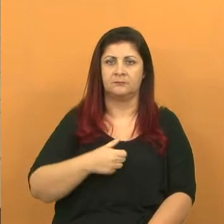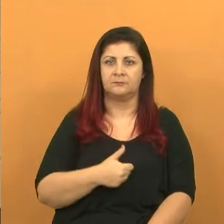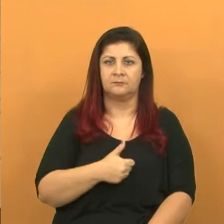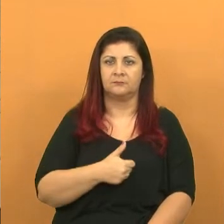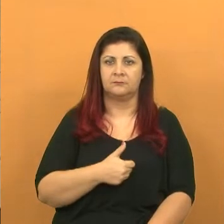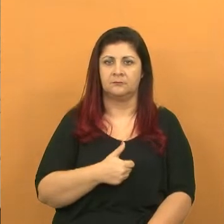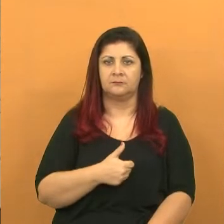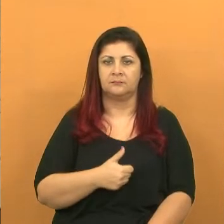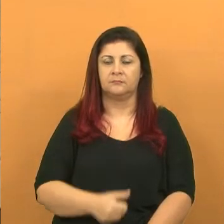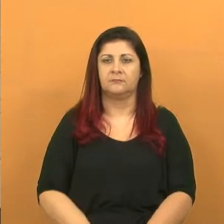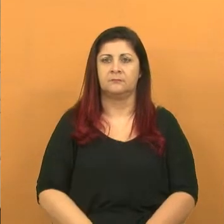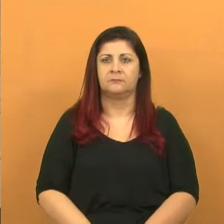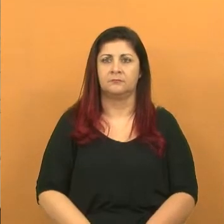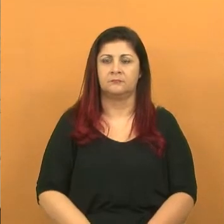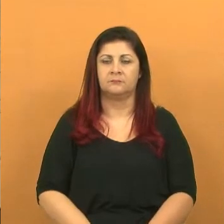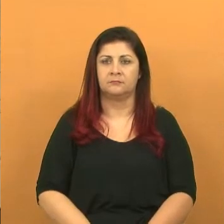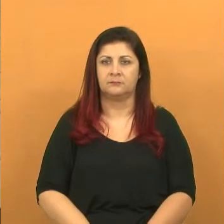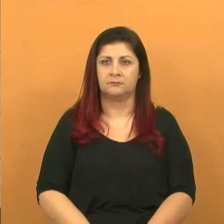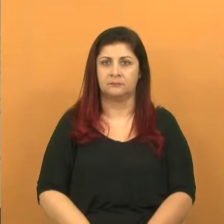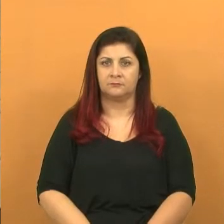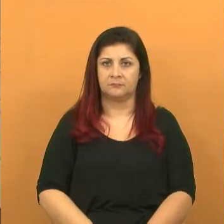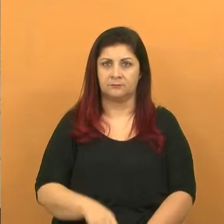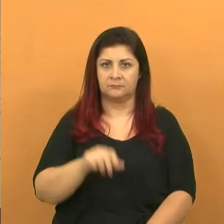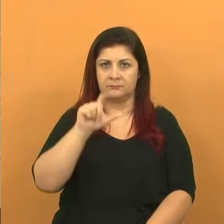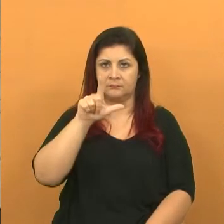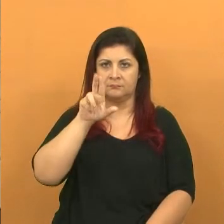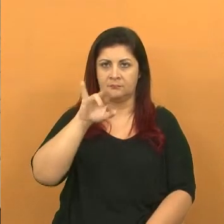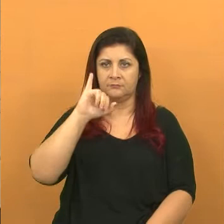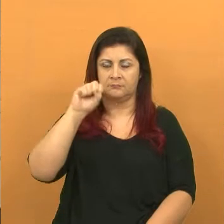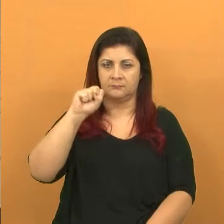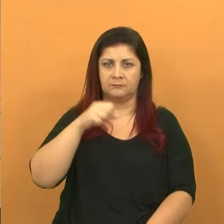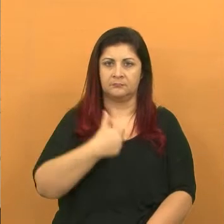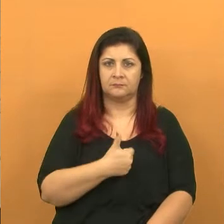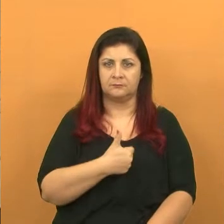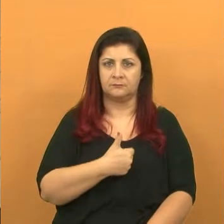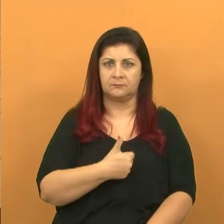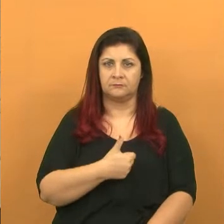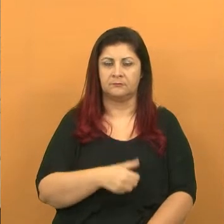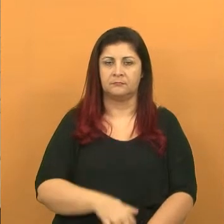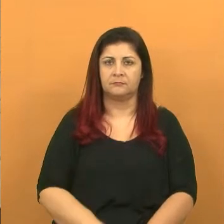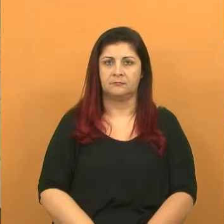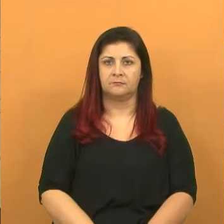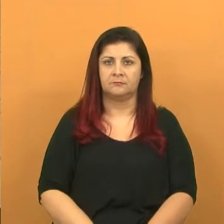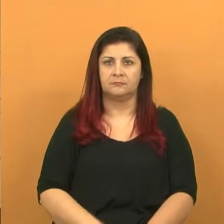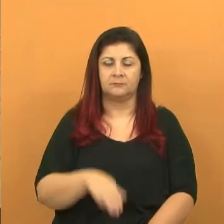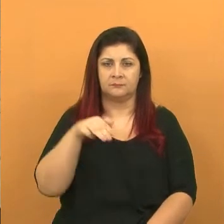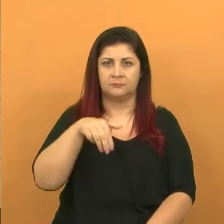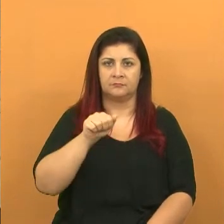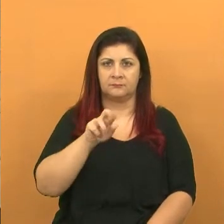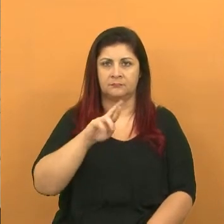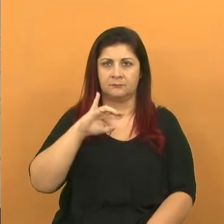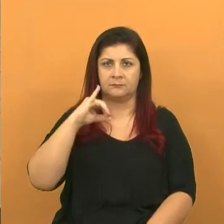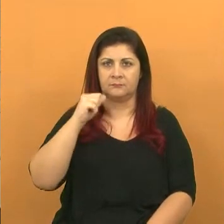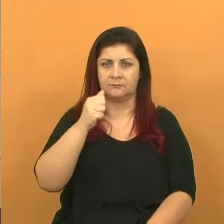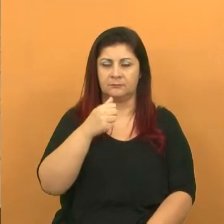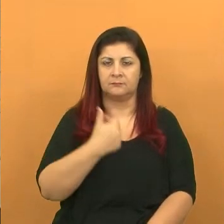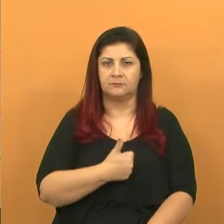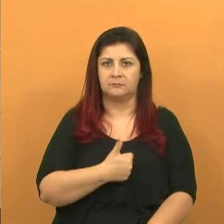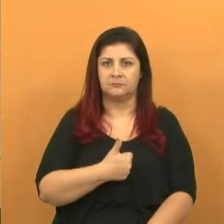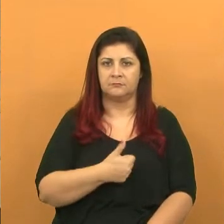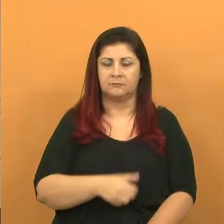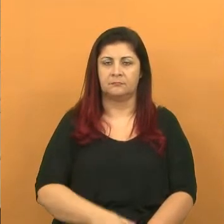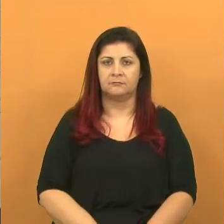favorável como vota o vereador luiz flávio favorável como o voto da vereadora doutora márcia favorável